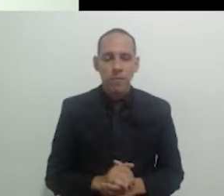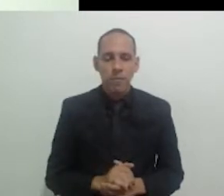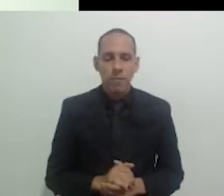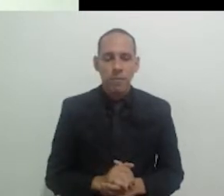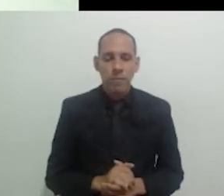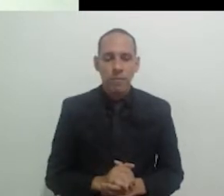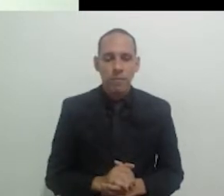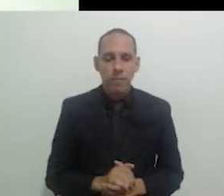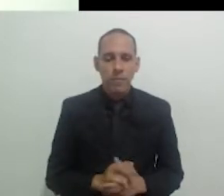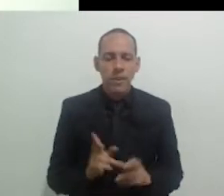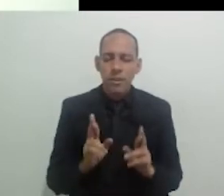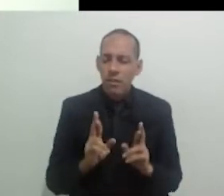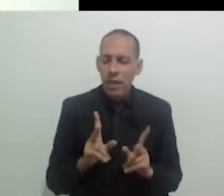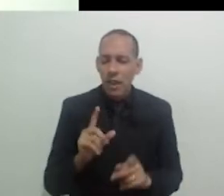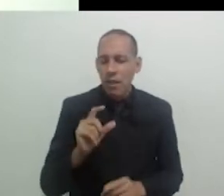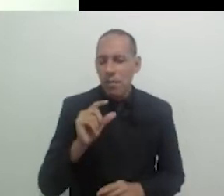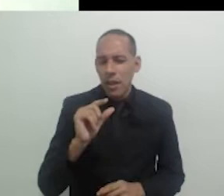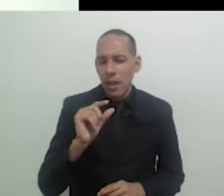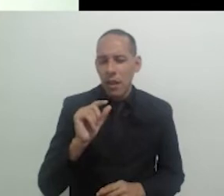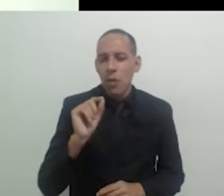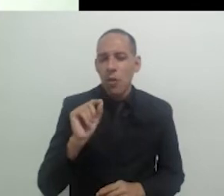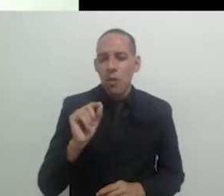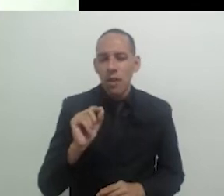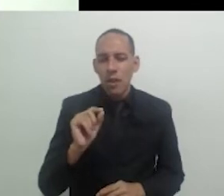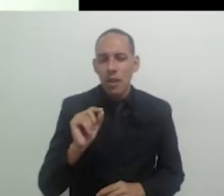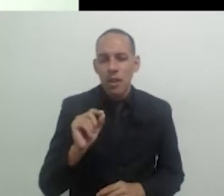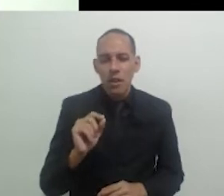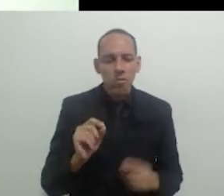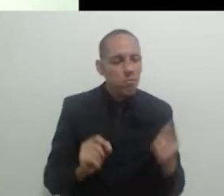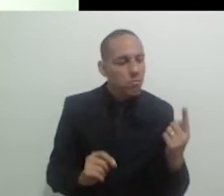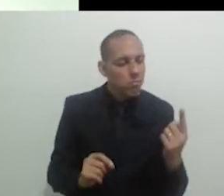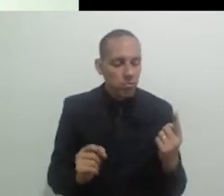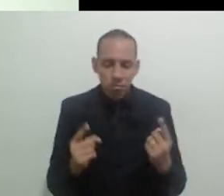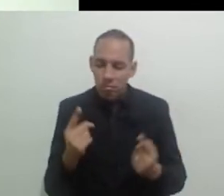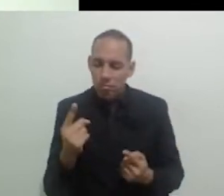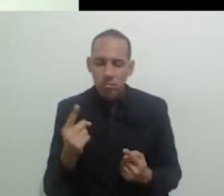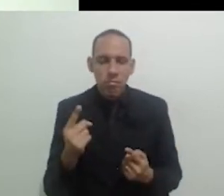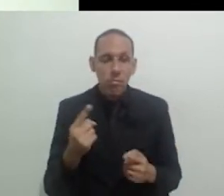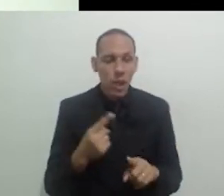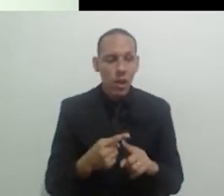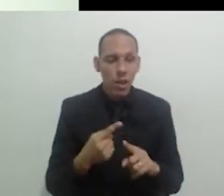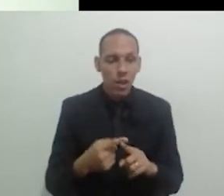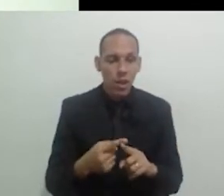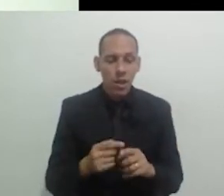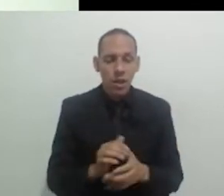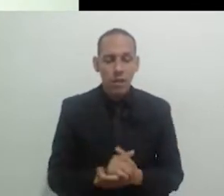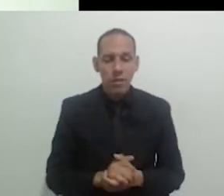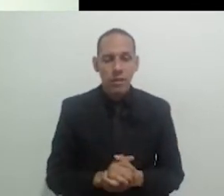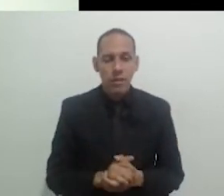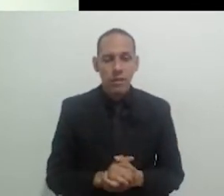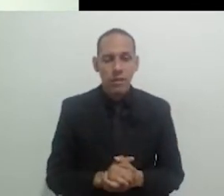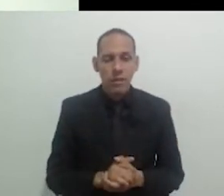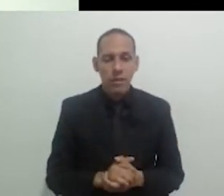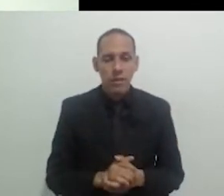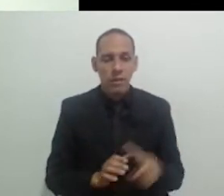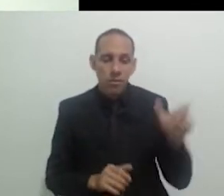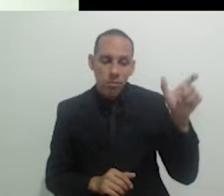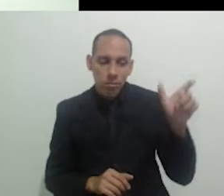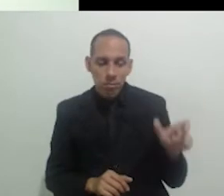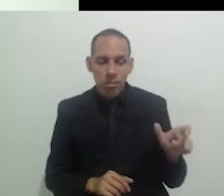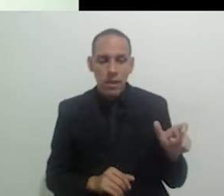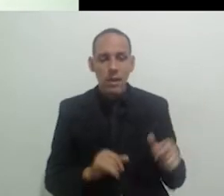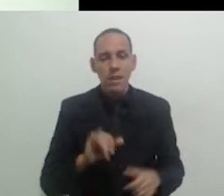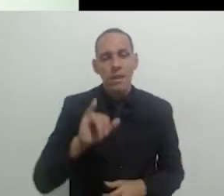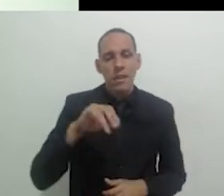diferença entre um e outro, porque a alegação do impetrante é de respeito